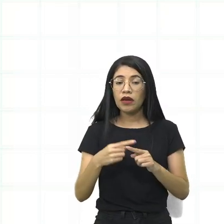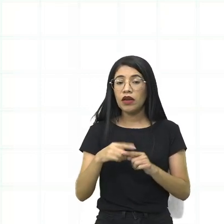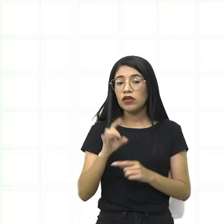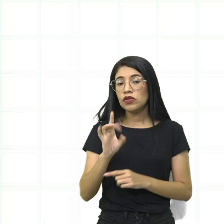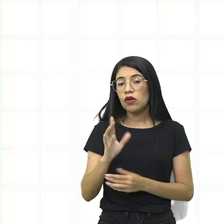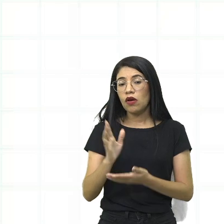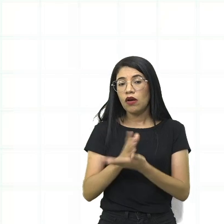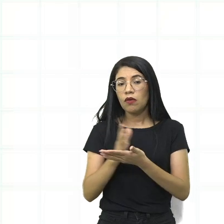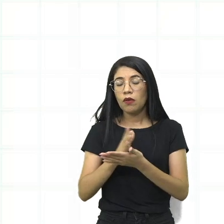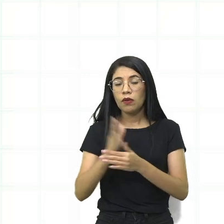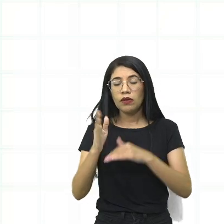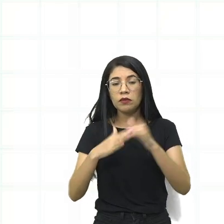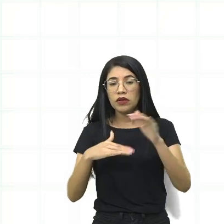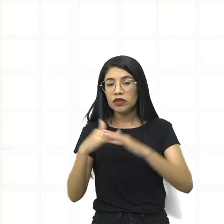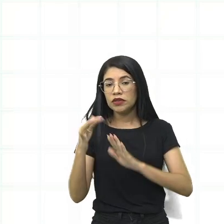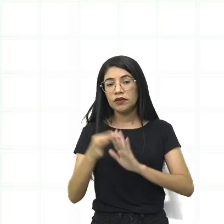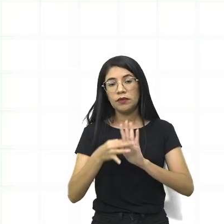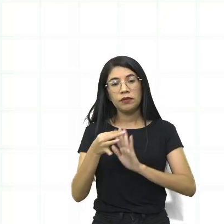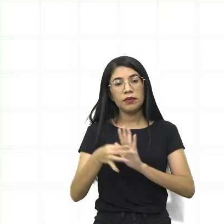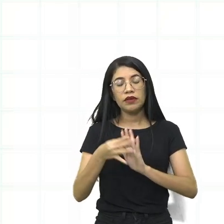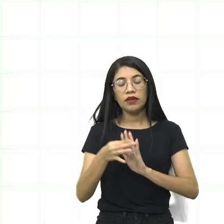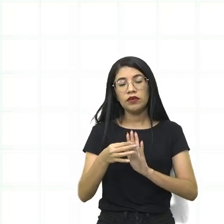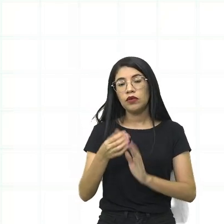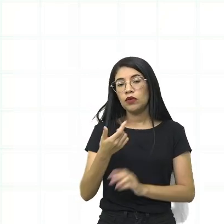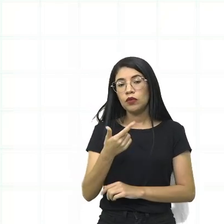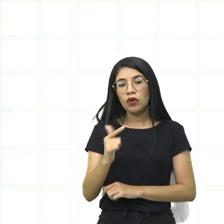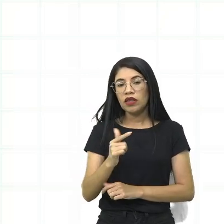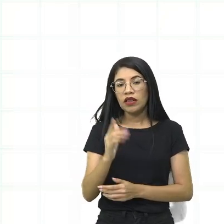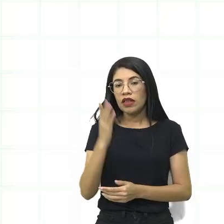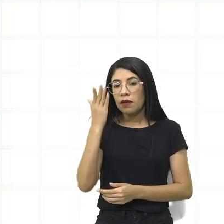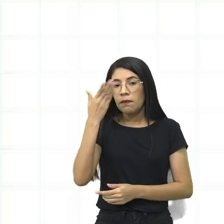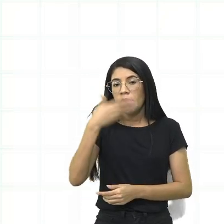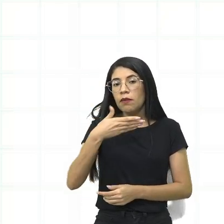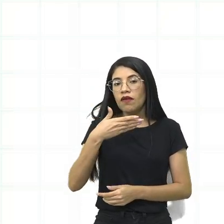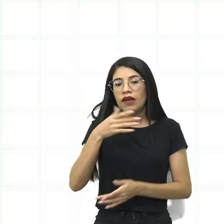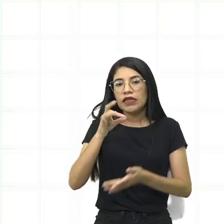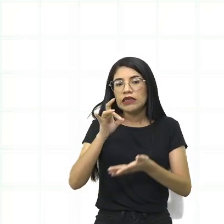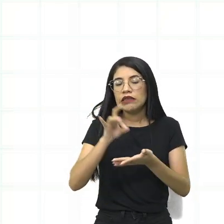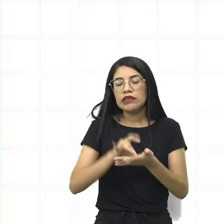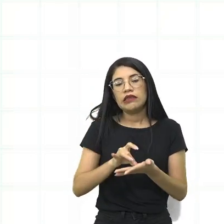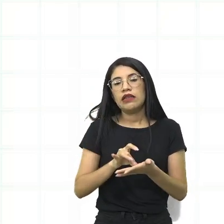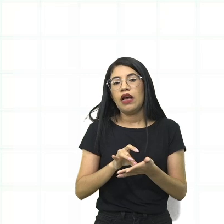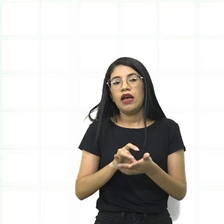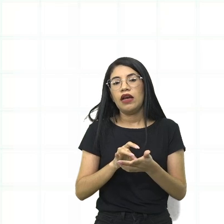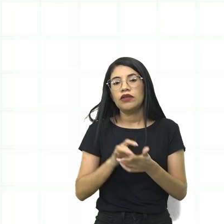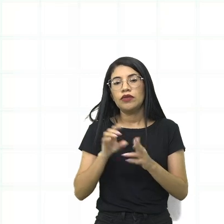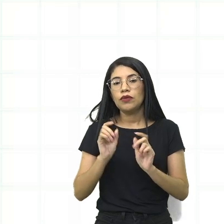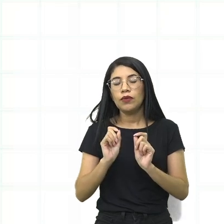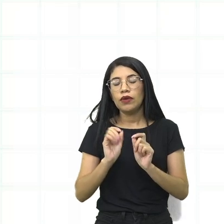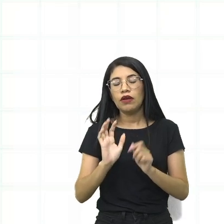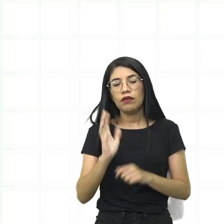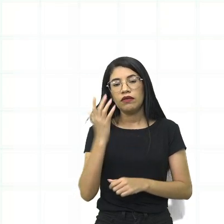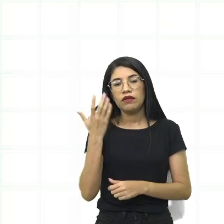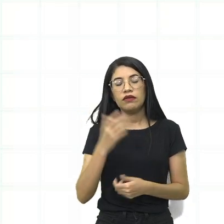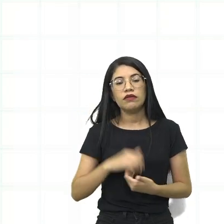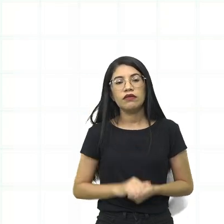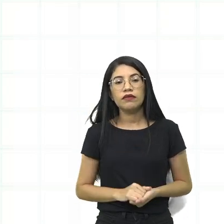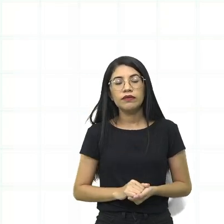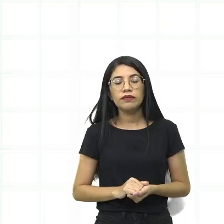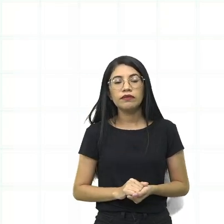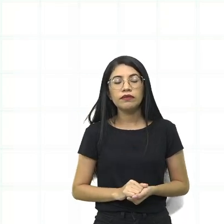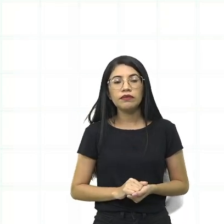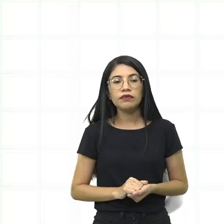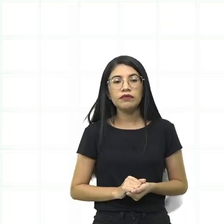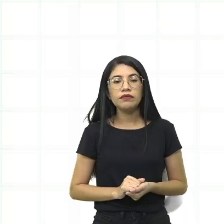alguns especialistas, não tem nada comprovadamente certo, né, sobre isso. E aí, continuando aqui,